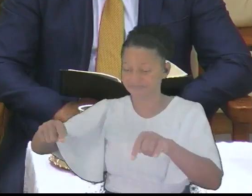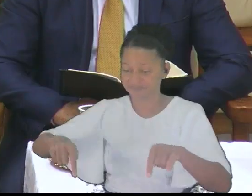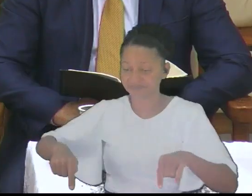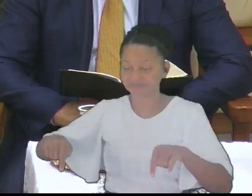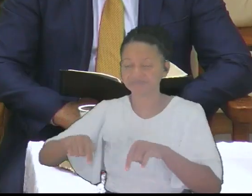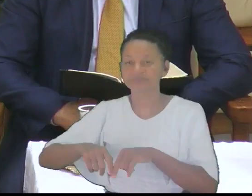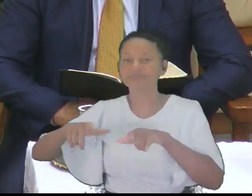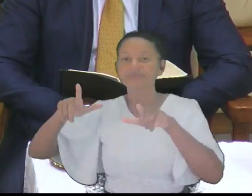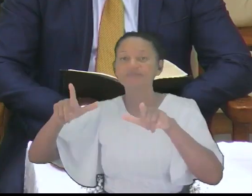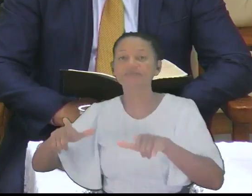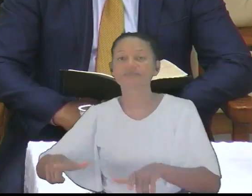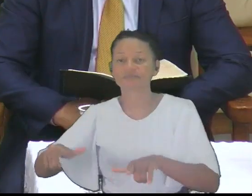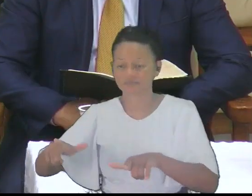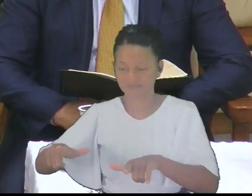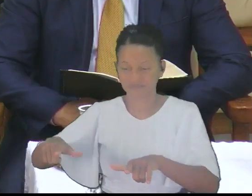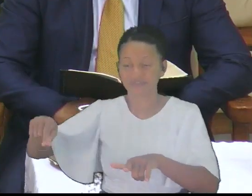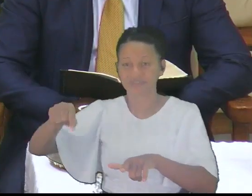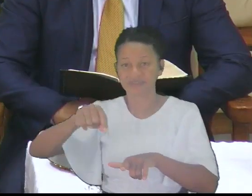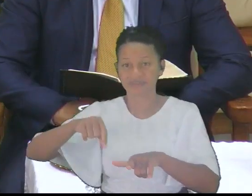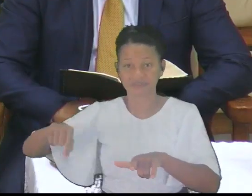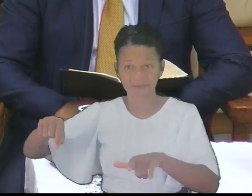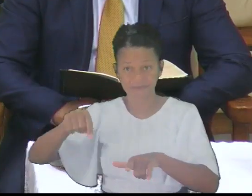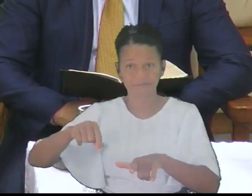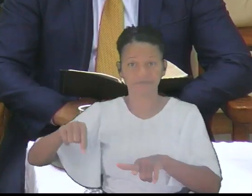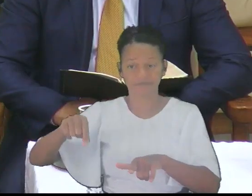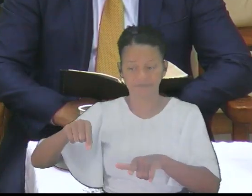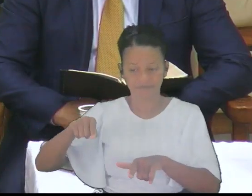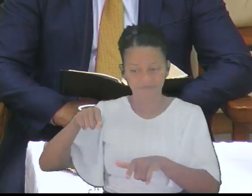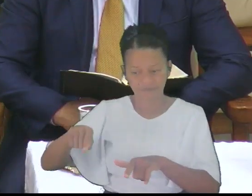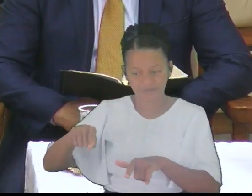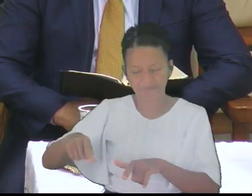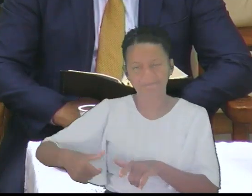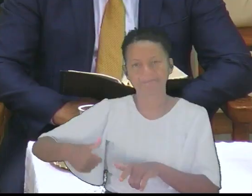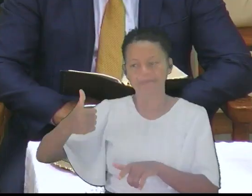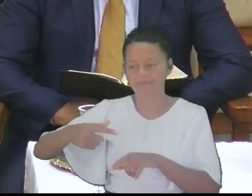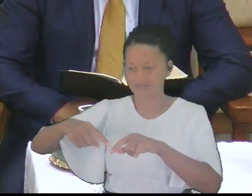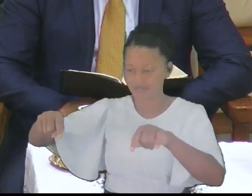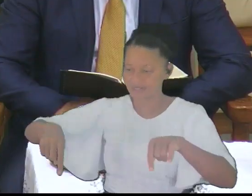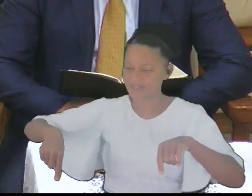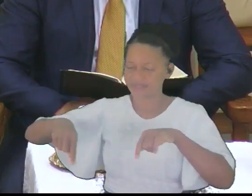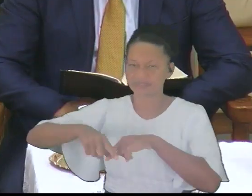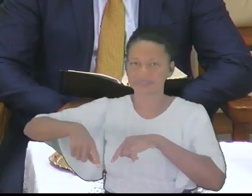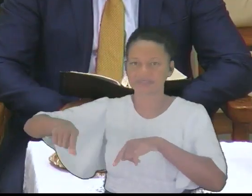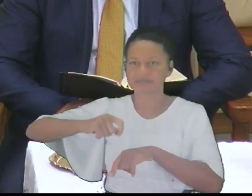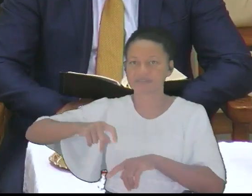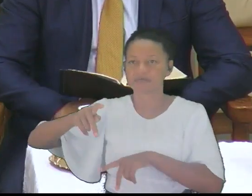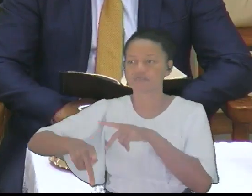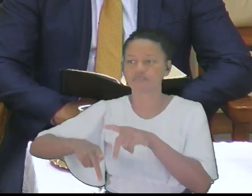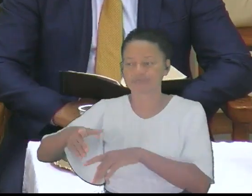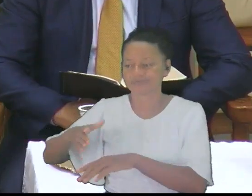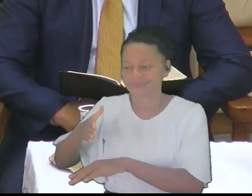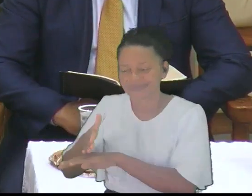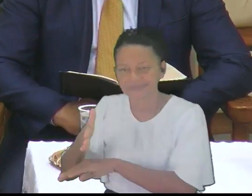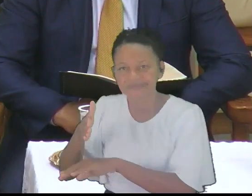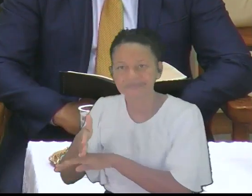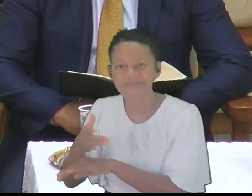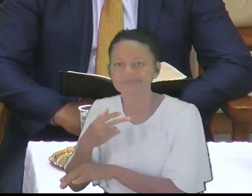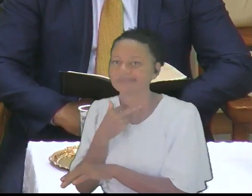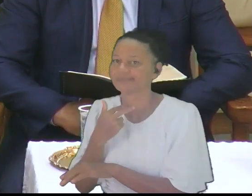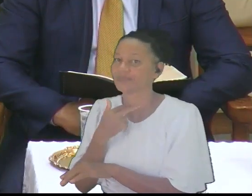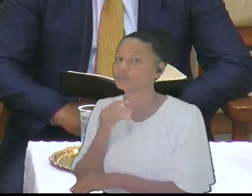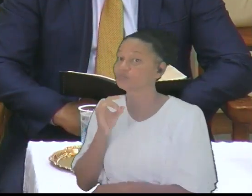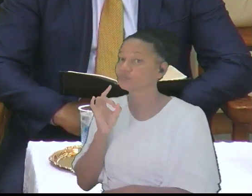chamada lugar santo. E ali naquela primeira sala, o povo já não entrava. Só